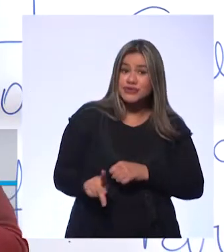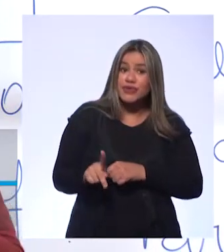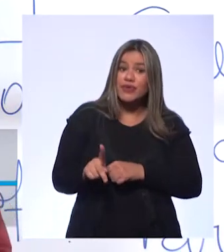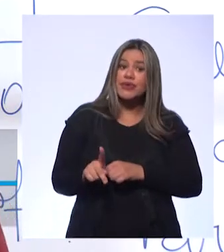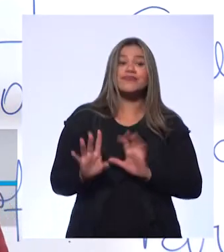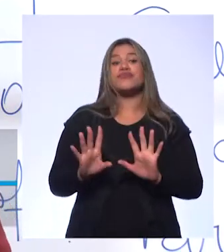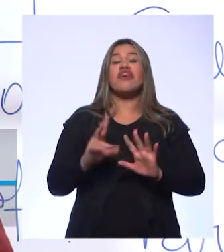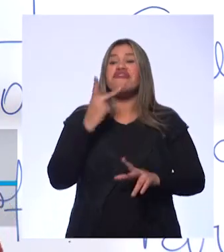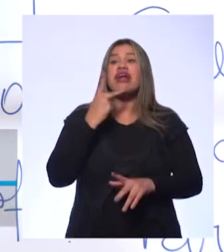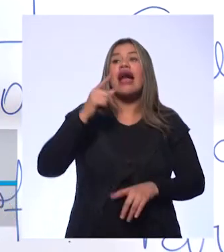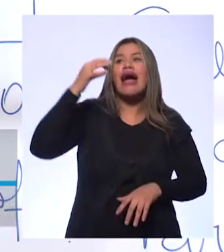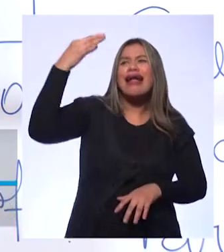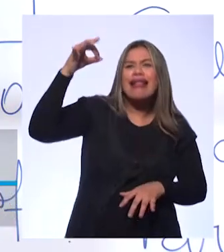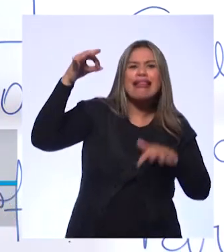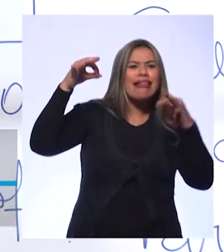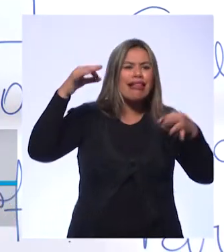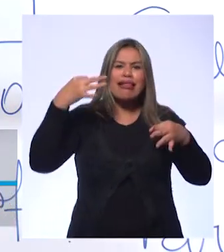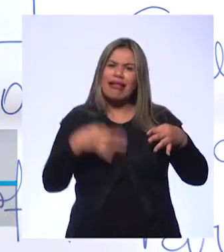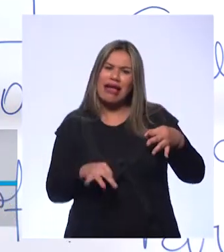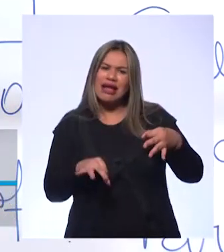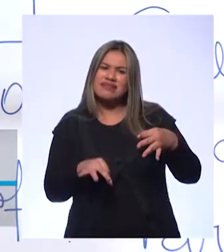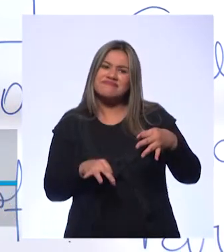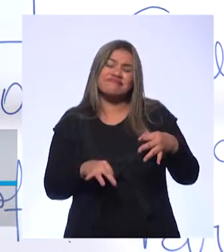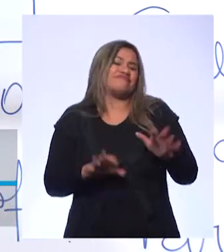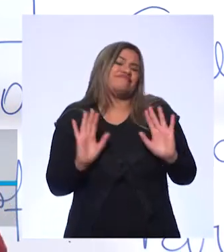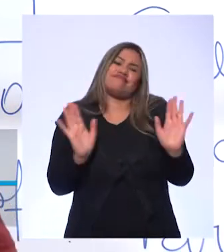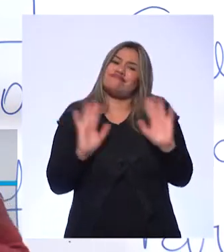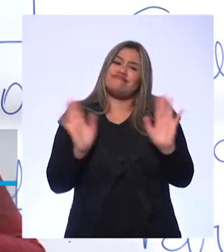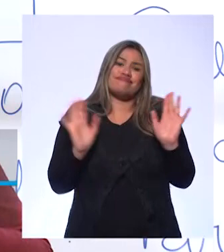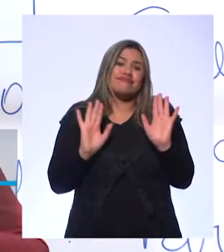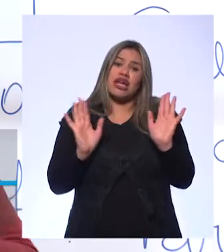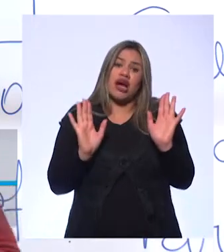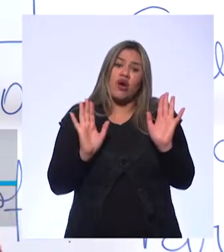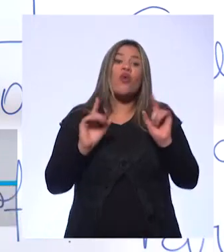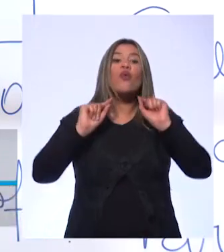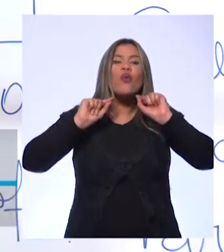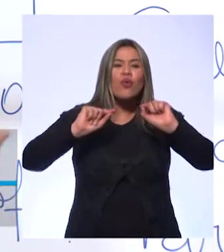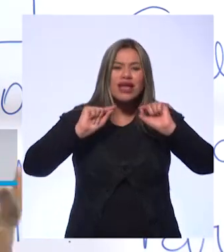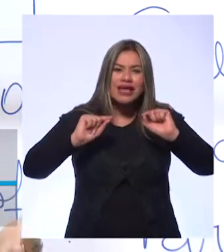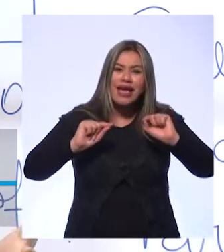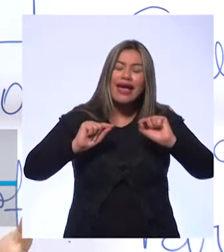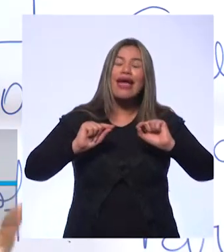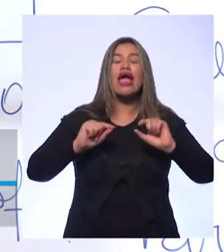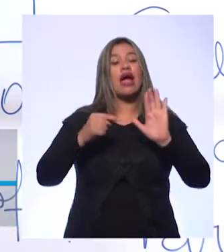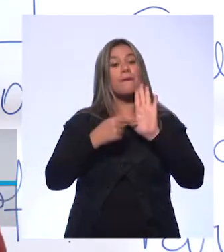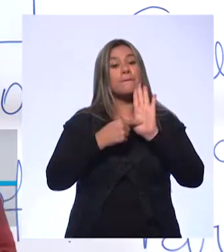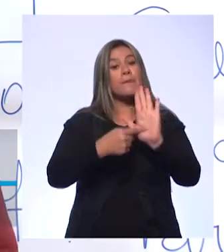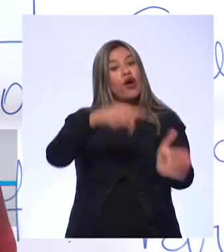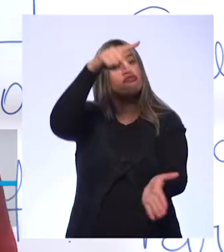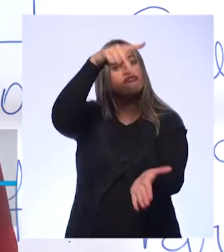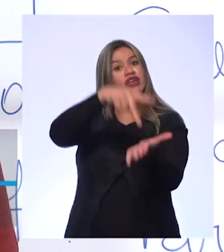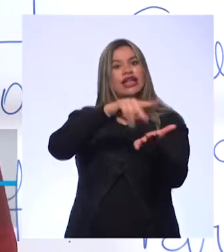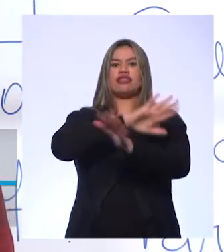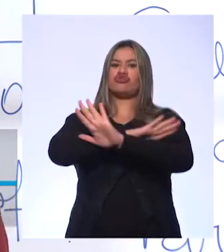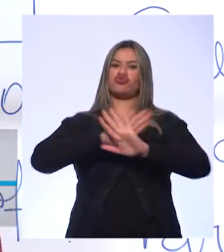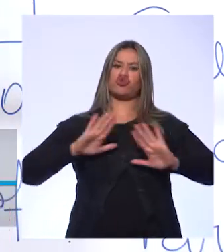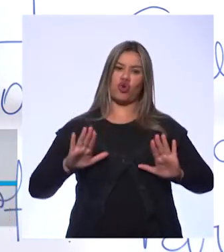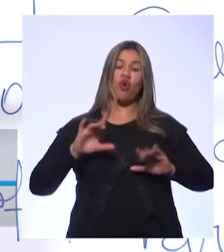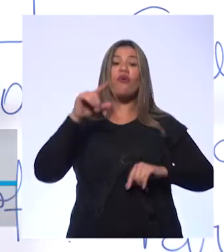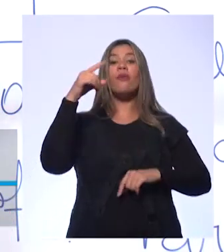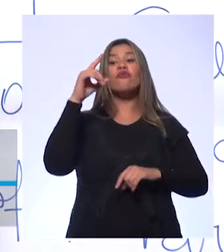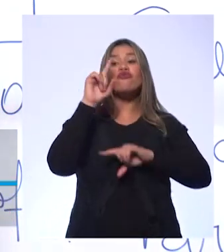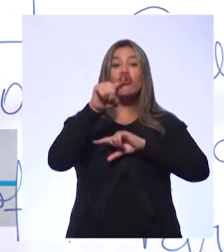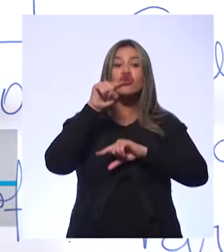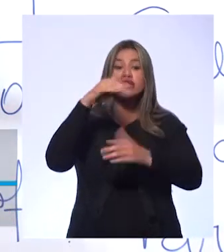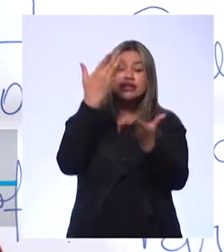sobre um lado sobre outro nós estamos aqui para forçar a opinião de vocês mas para mostrar os fatos habilidade